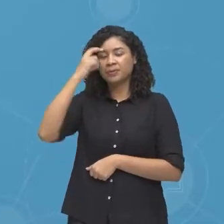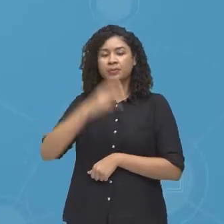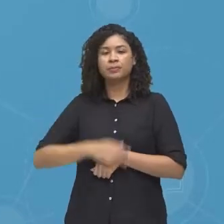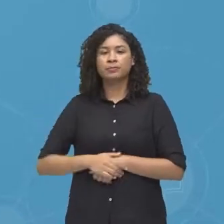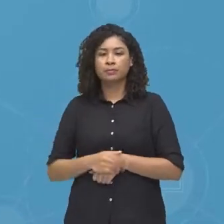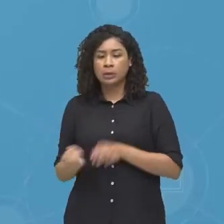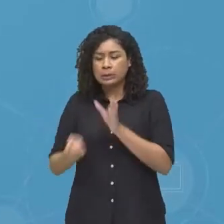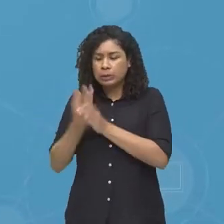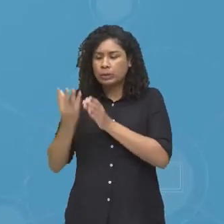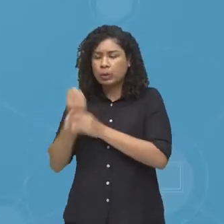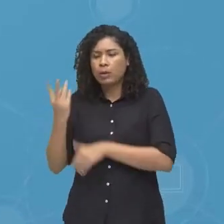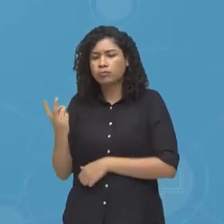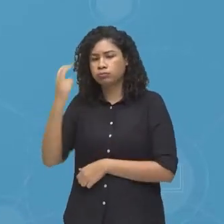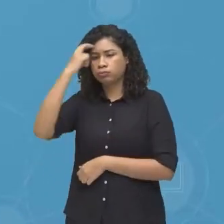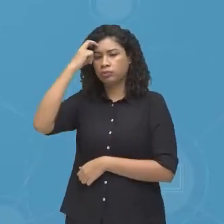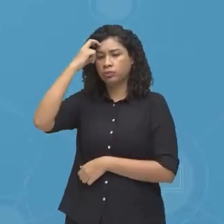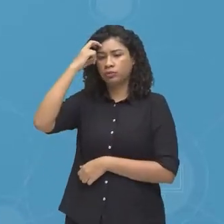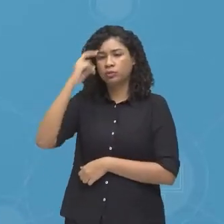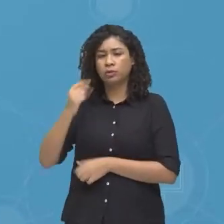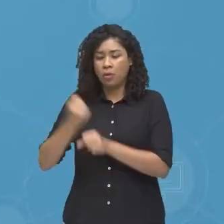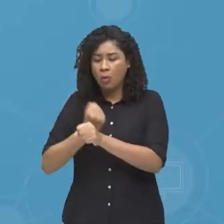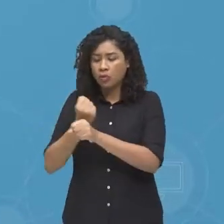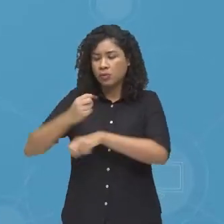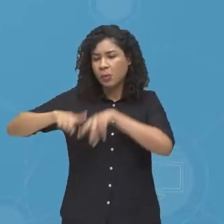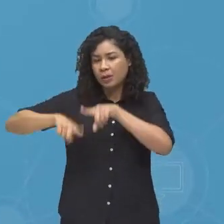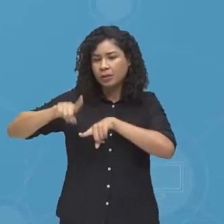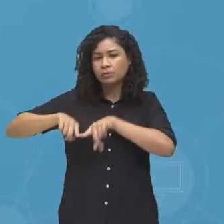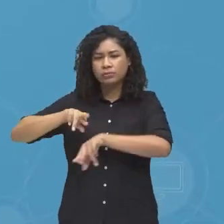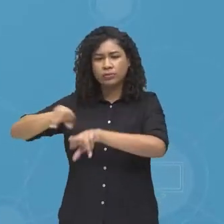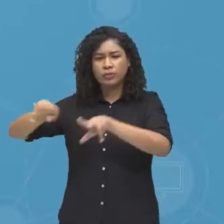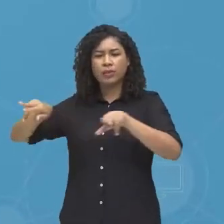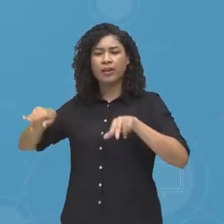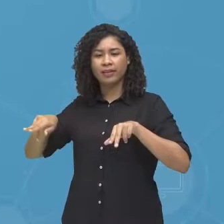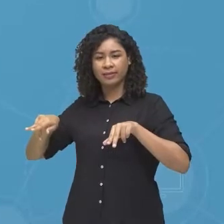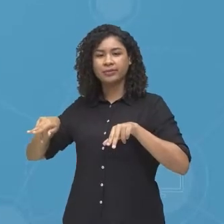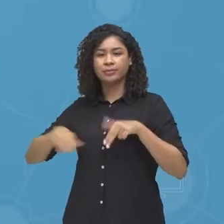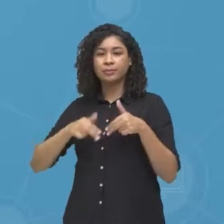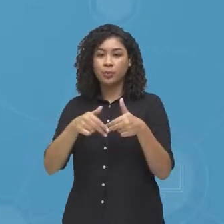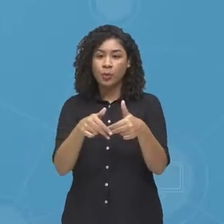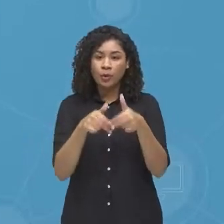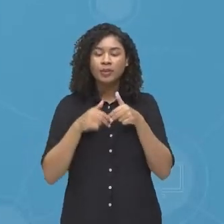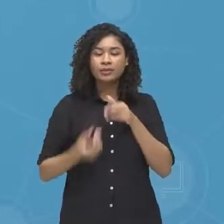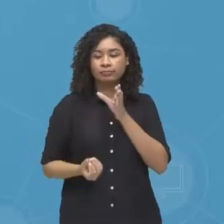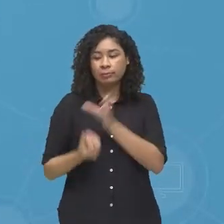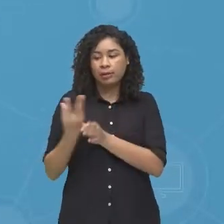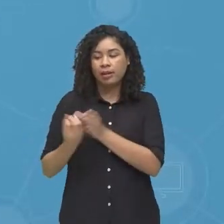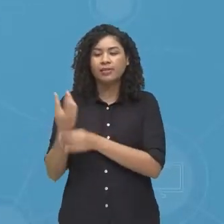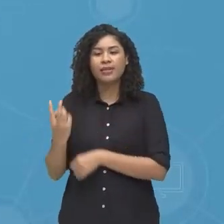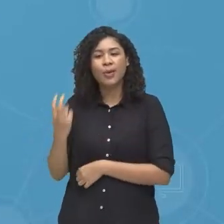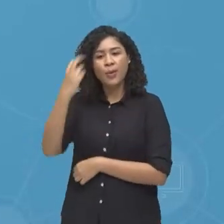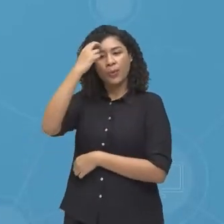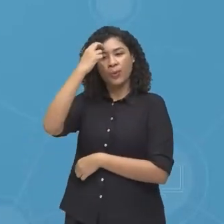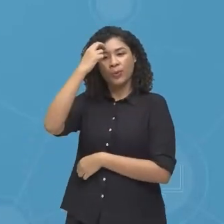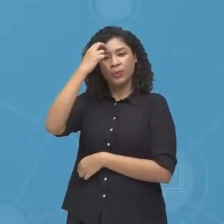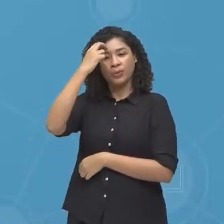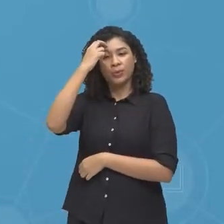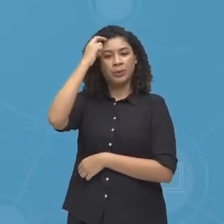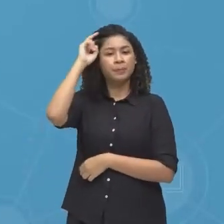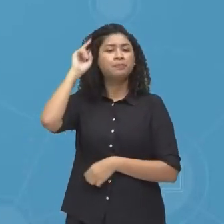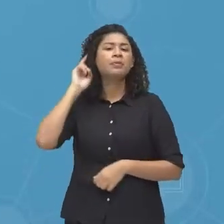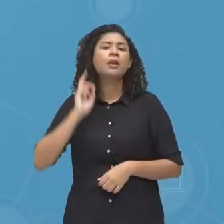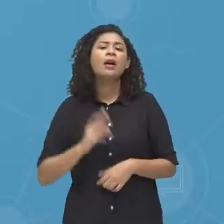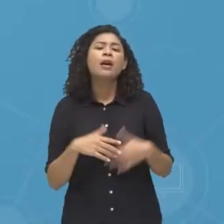quê? Dessa grande produção cultural. Para pensar como é que, de repente,